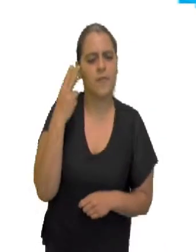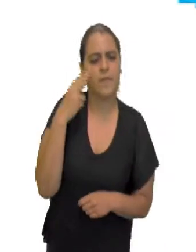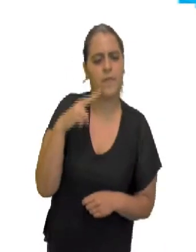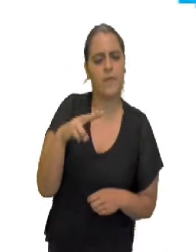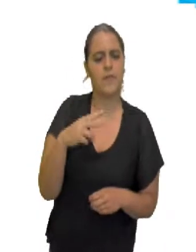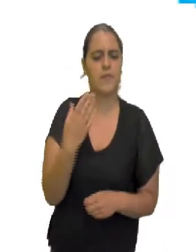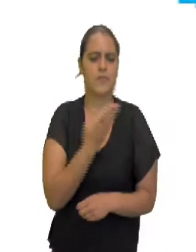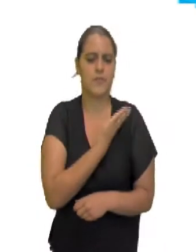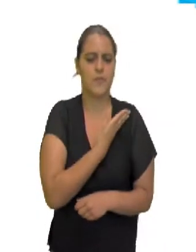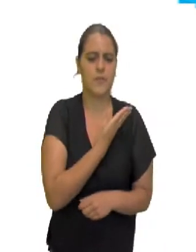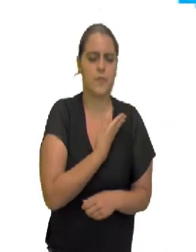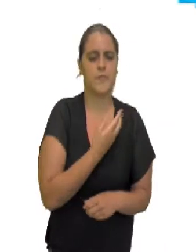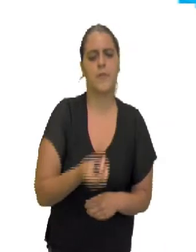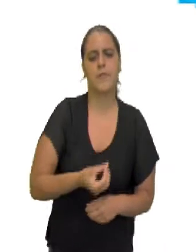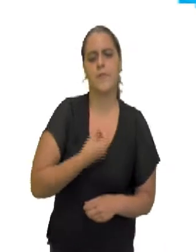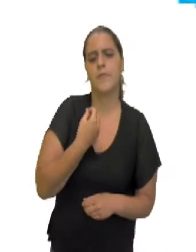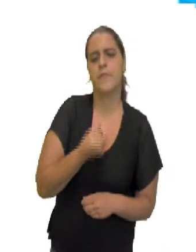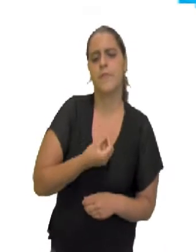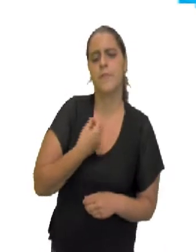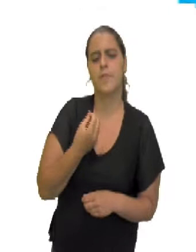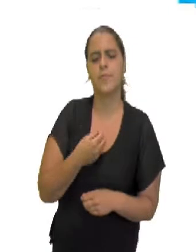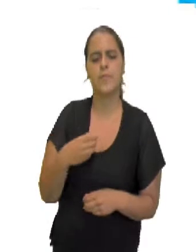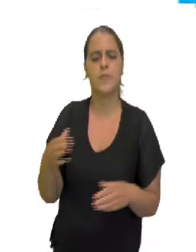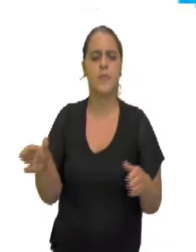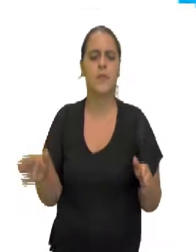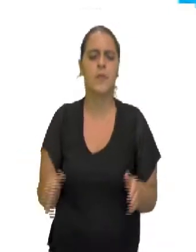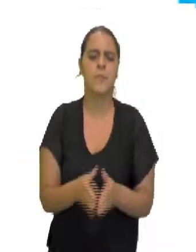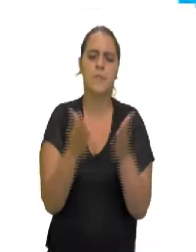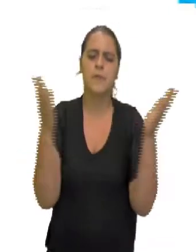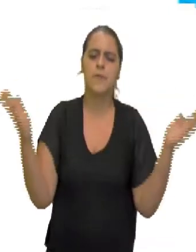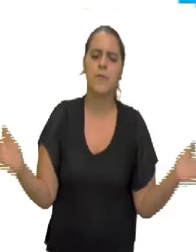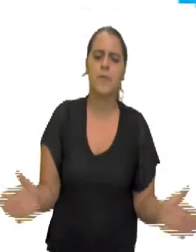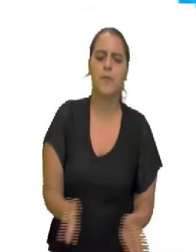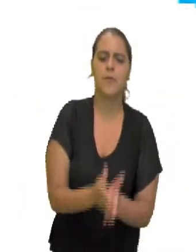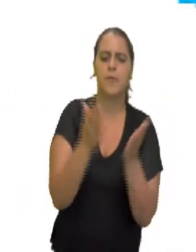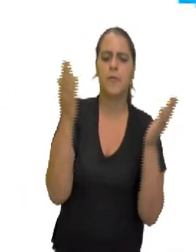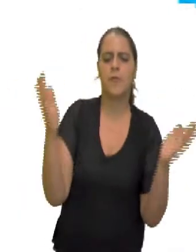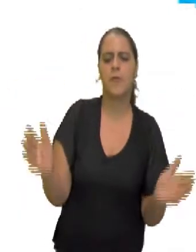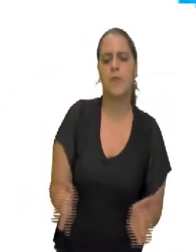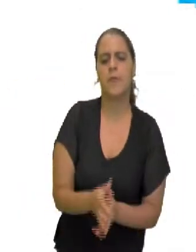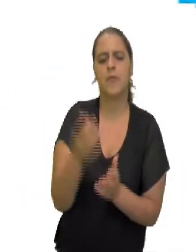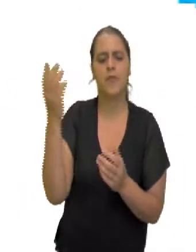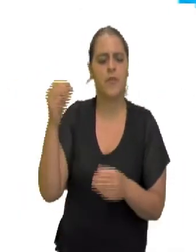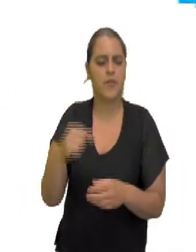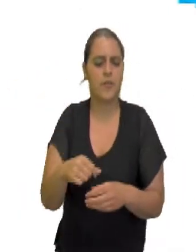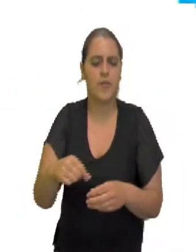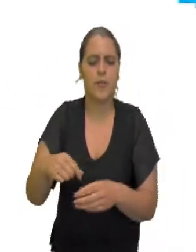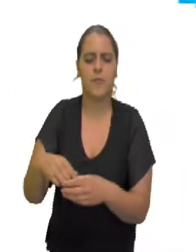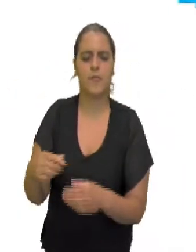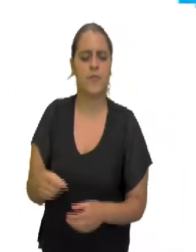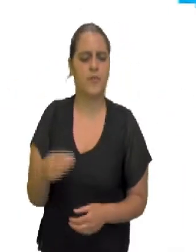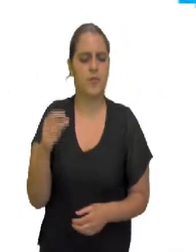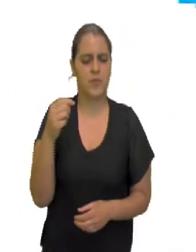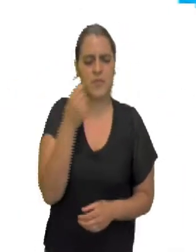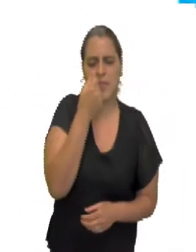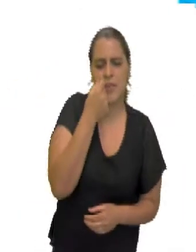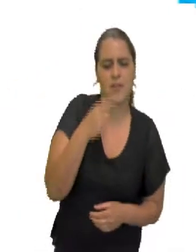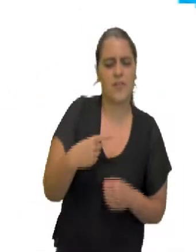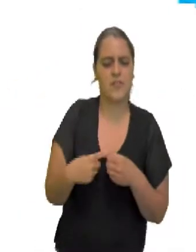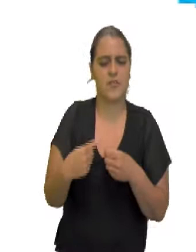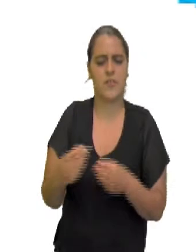seu companheiro vivia pobremente de raízes e ervas, o rato da